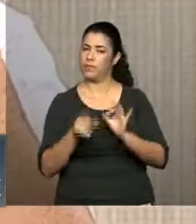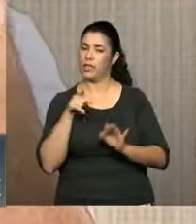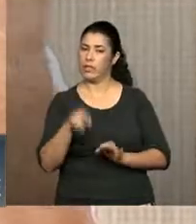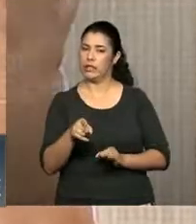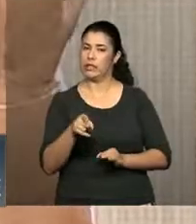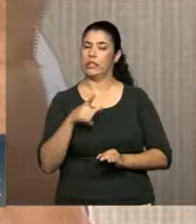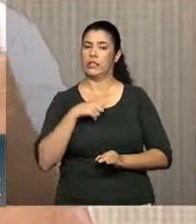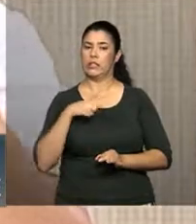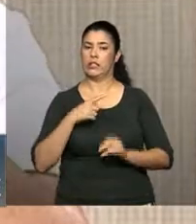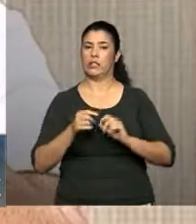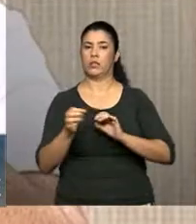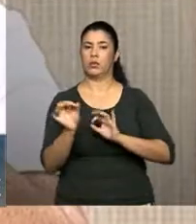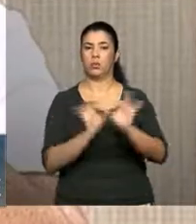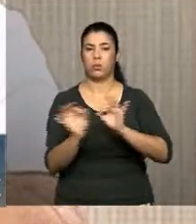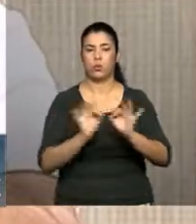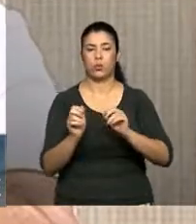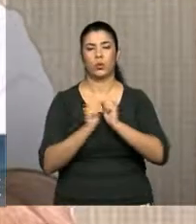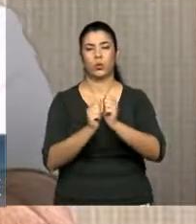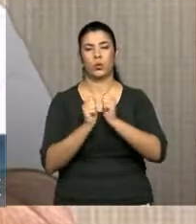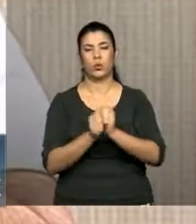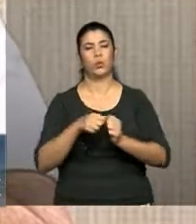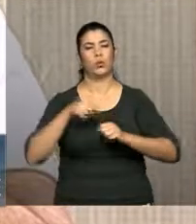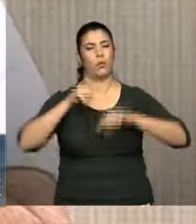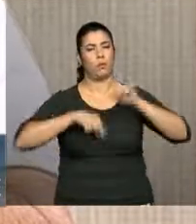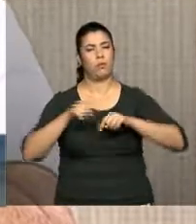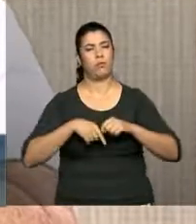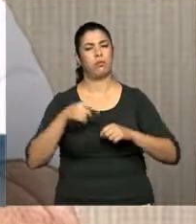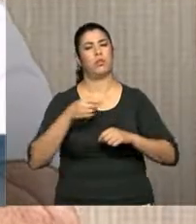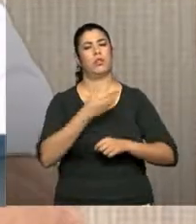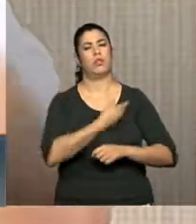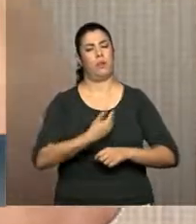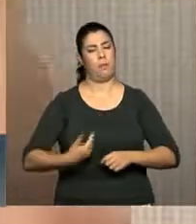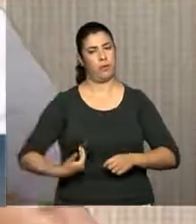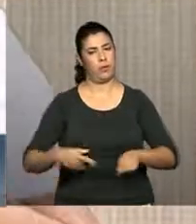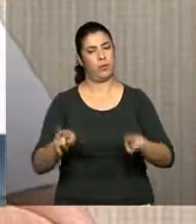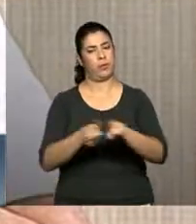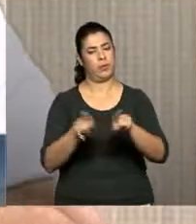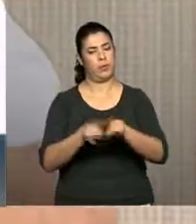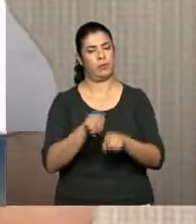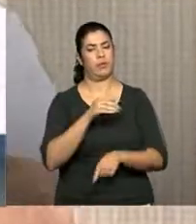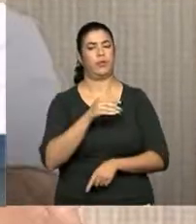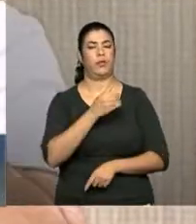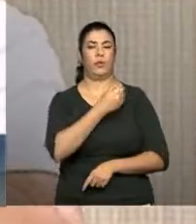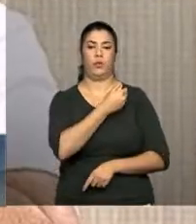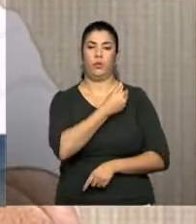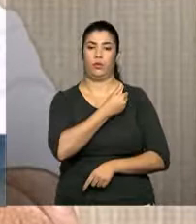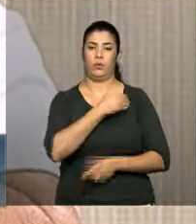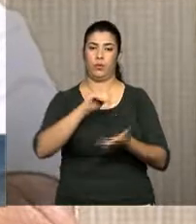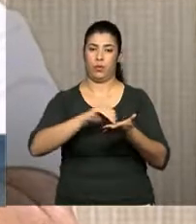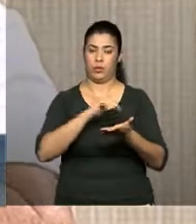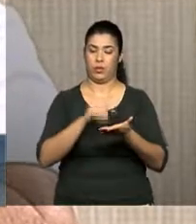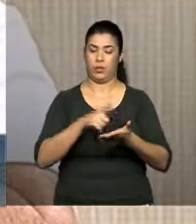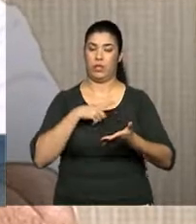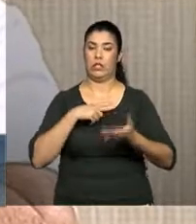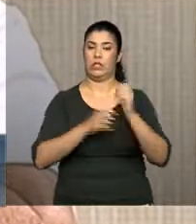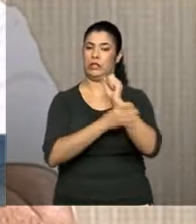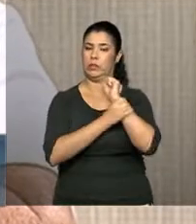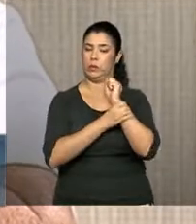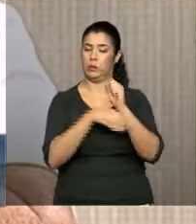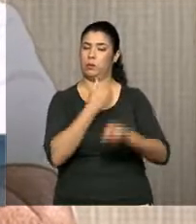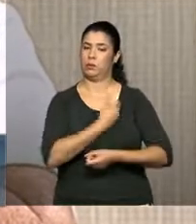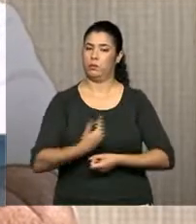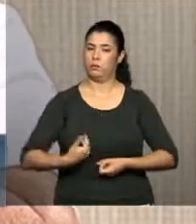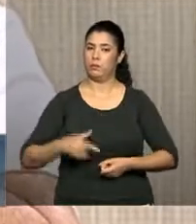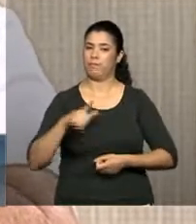da segurança pública como fórum é do secretário de segurança pública então nós vamos pedir a parceria do ministério da justiça para garantir